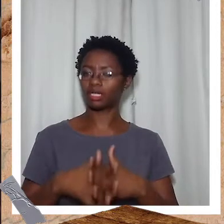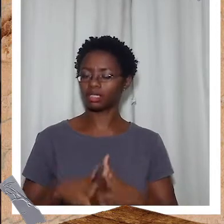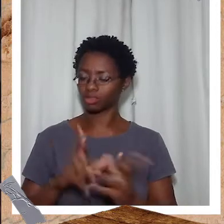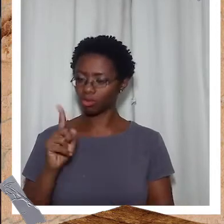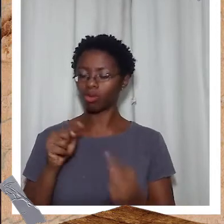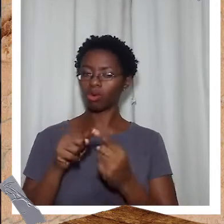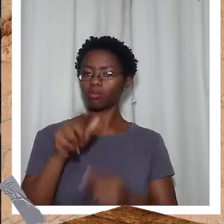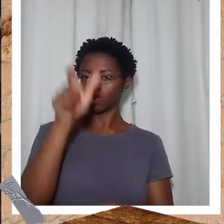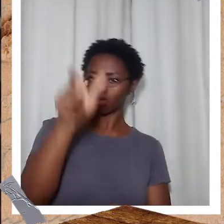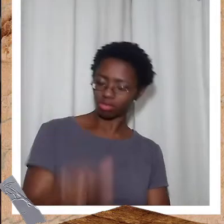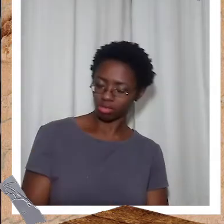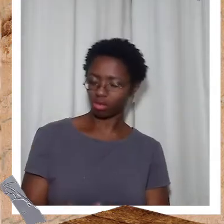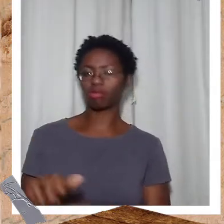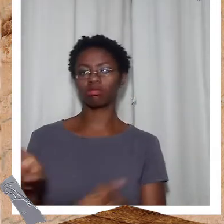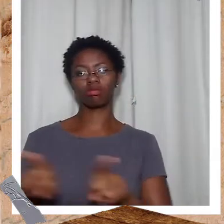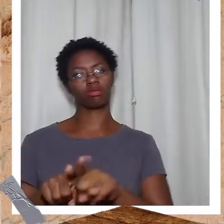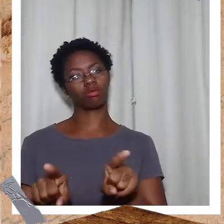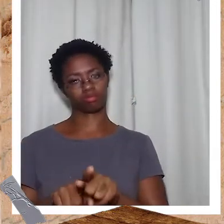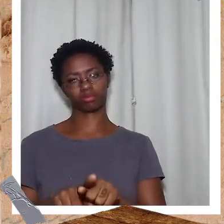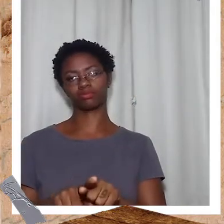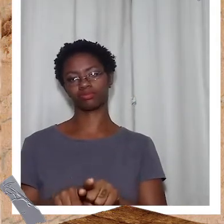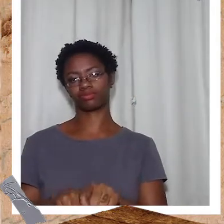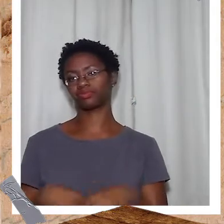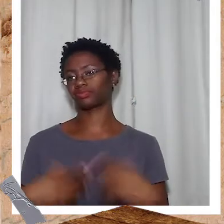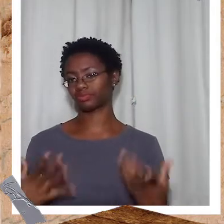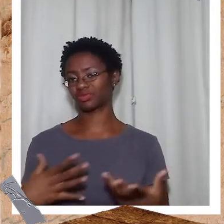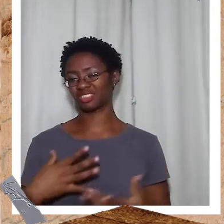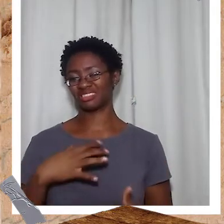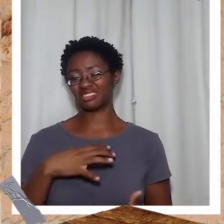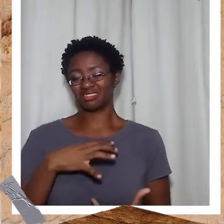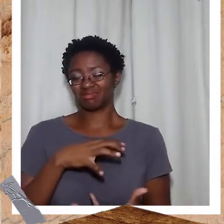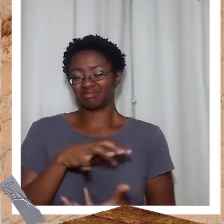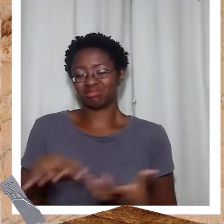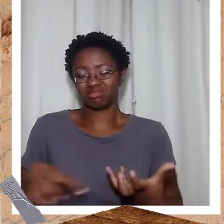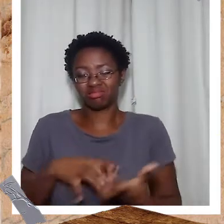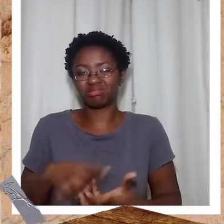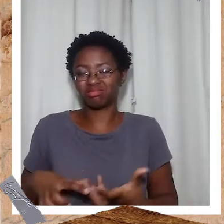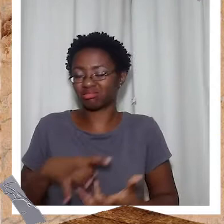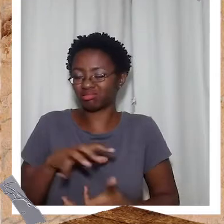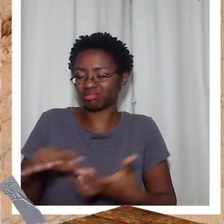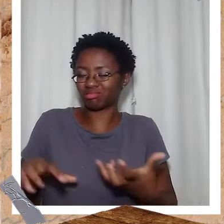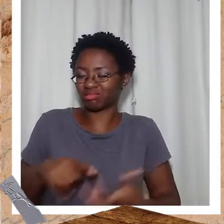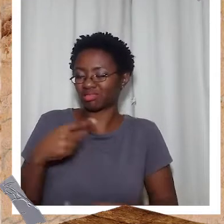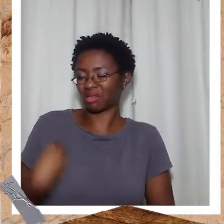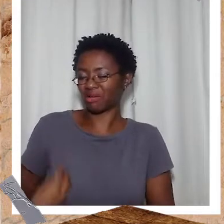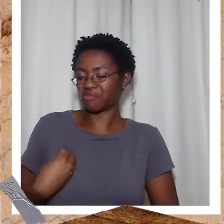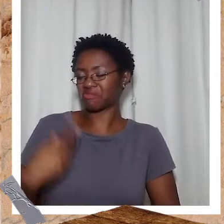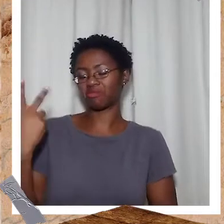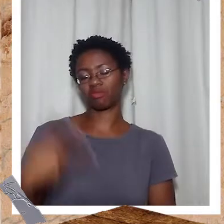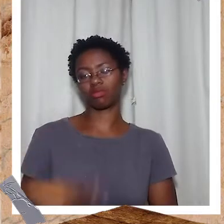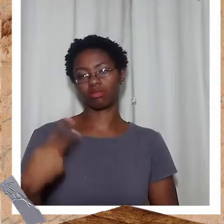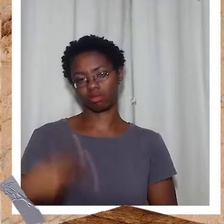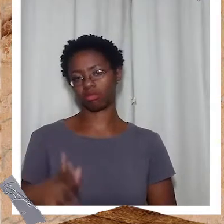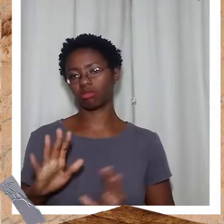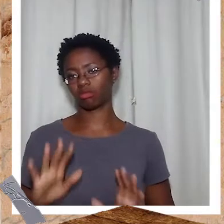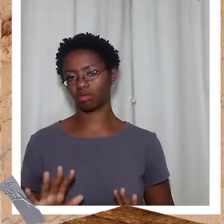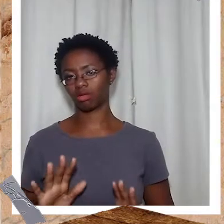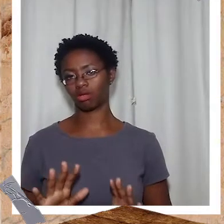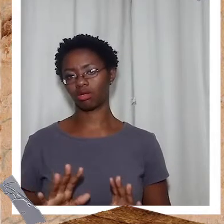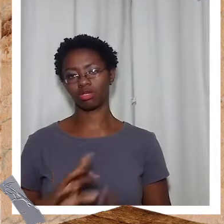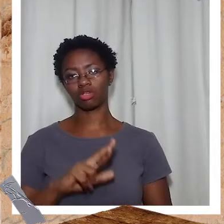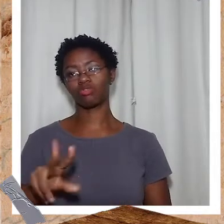desse personagem também, né? A revolta por estar naquela condição, e não necessariamente alguém que